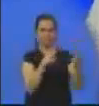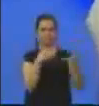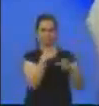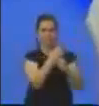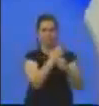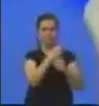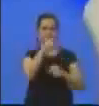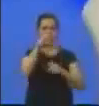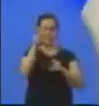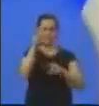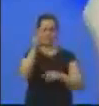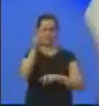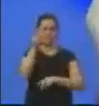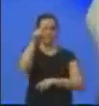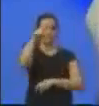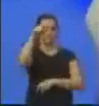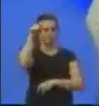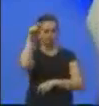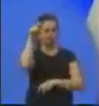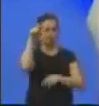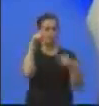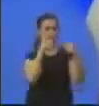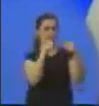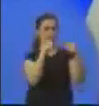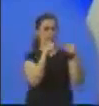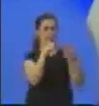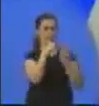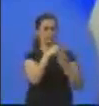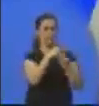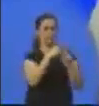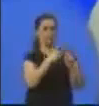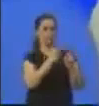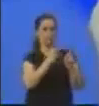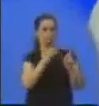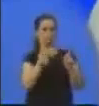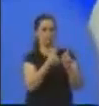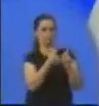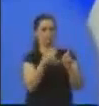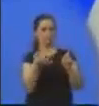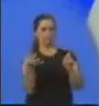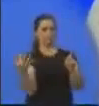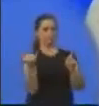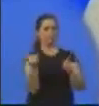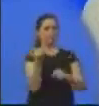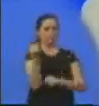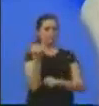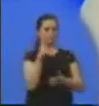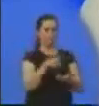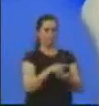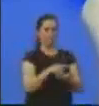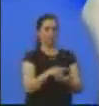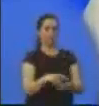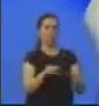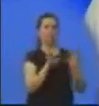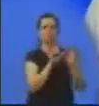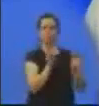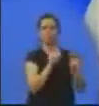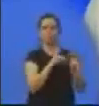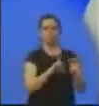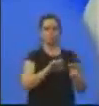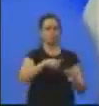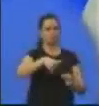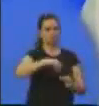elevado a x, com x tendendo a mais infinito. Limite fundamental de novo. O detalhe é, no